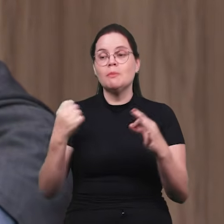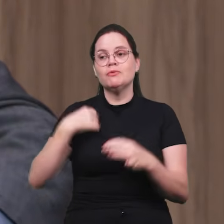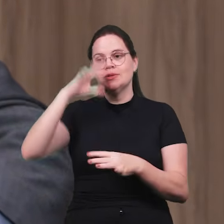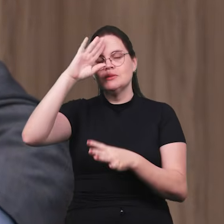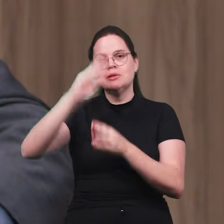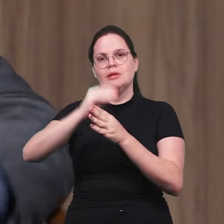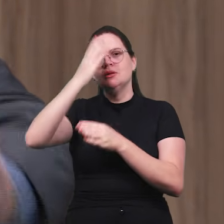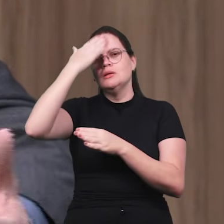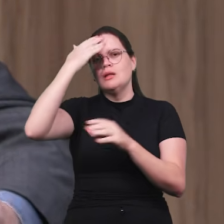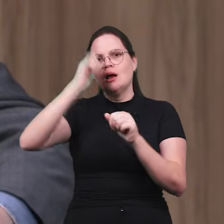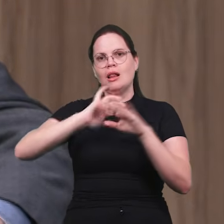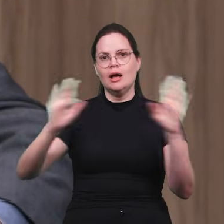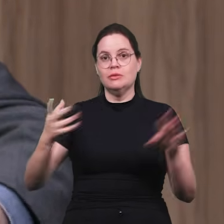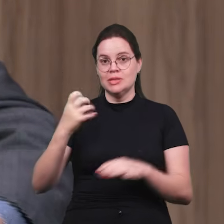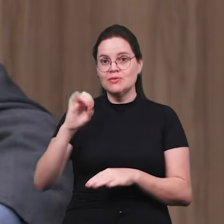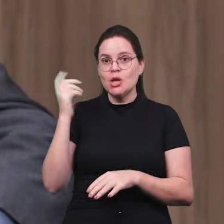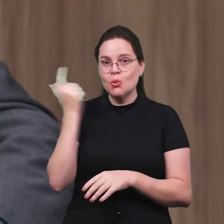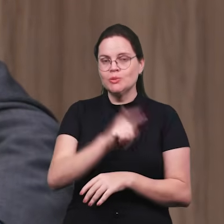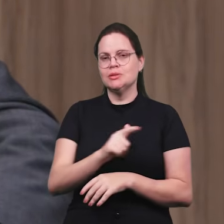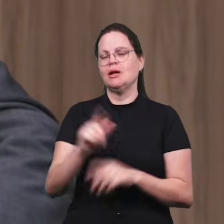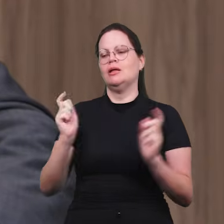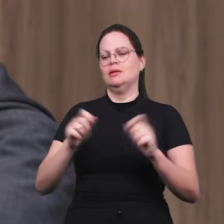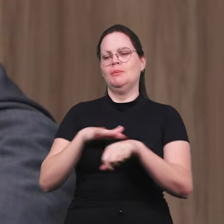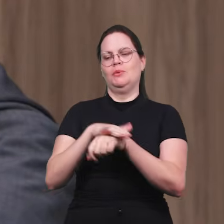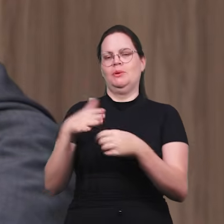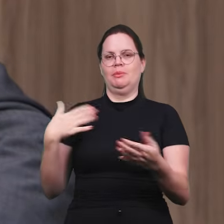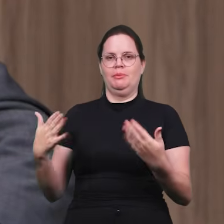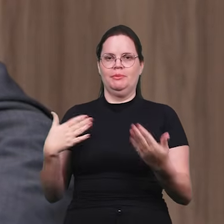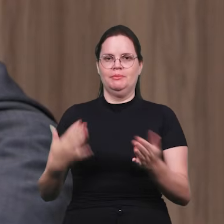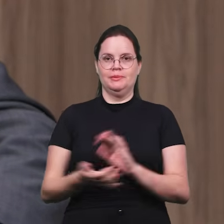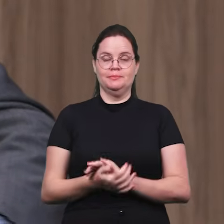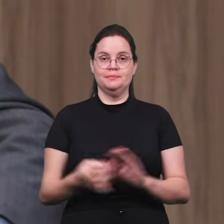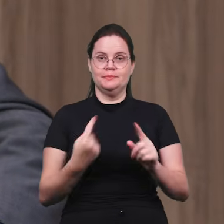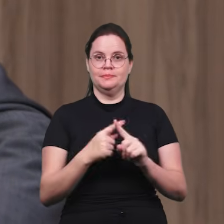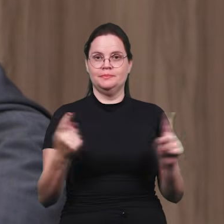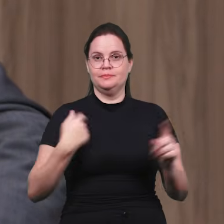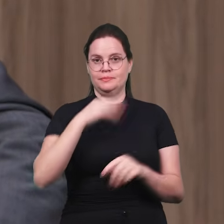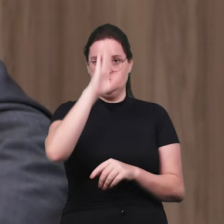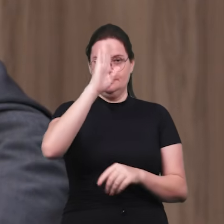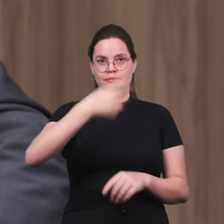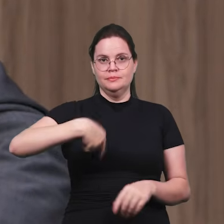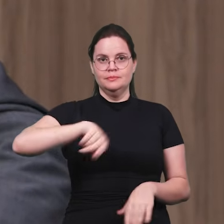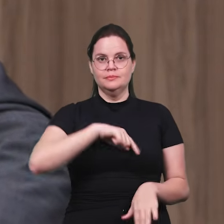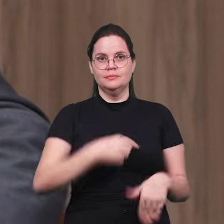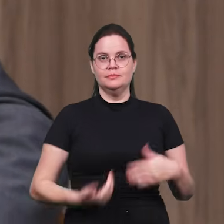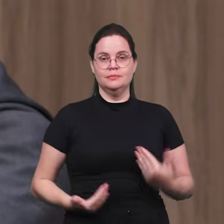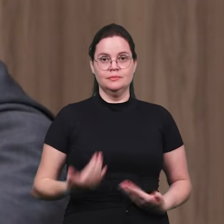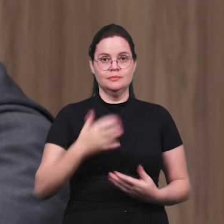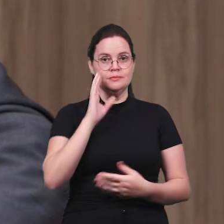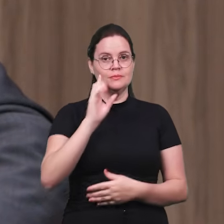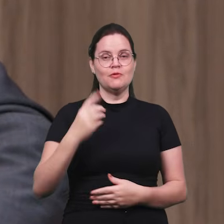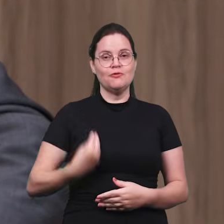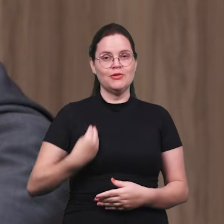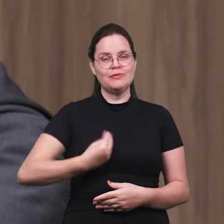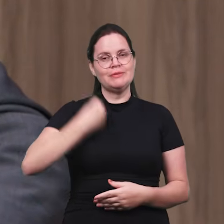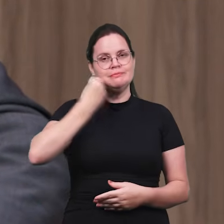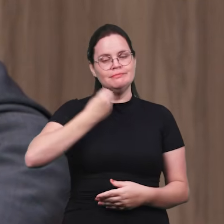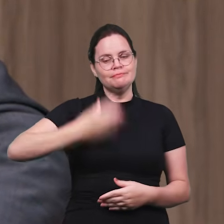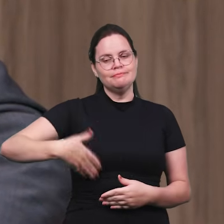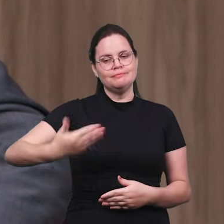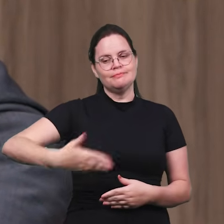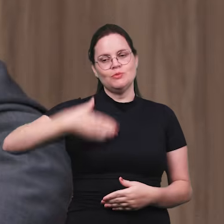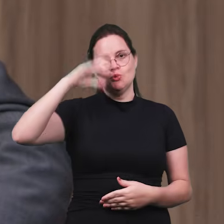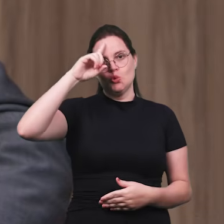consegue conduzir para uma conversa. E no nosso meio, principalmente enquanto servo de Deus, nós vivenciamos isso